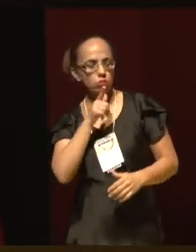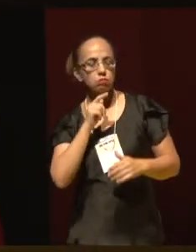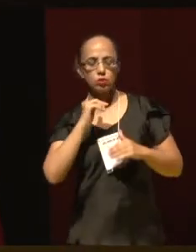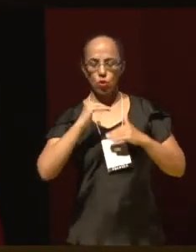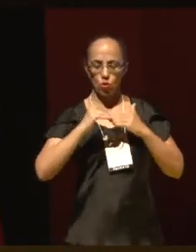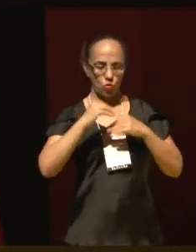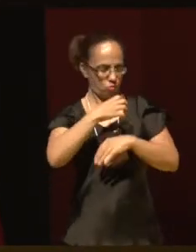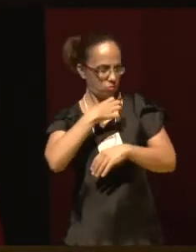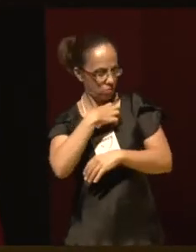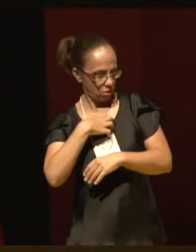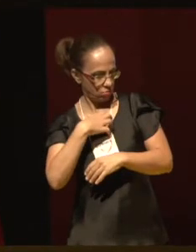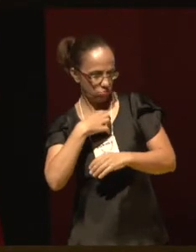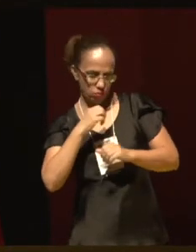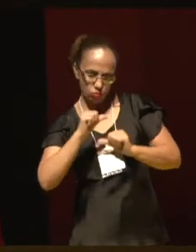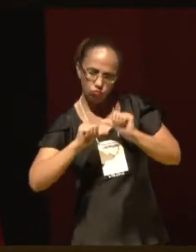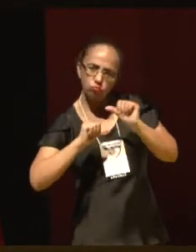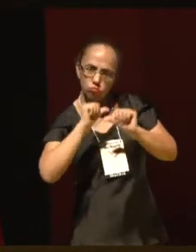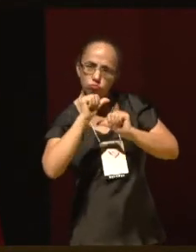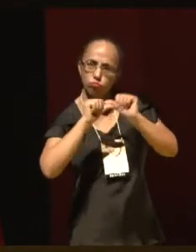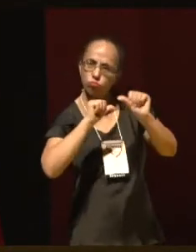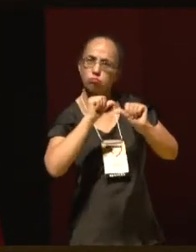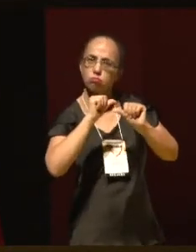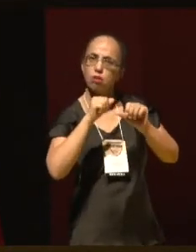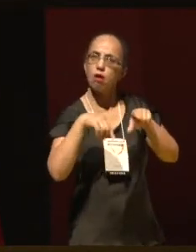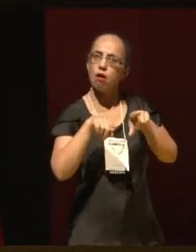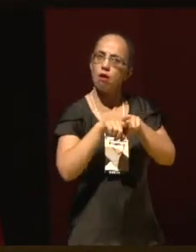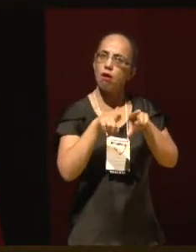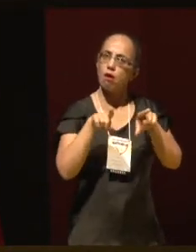sentimentos, também vou mudando minhas ações.